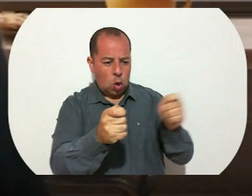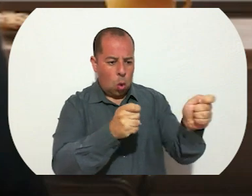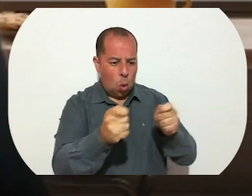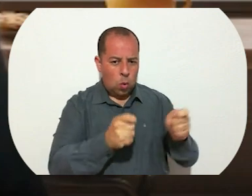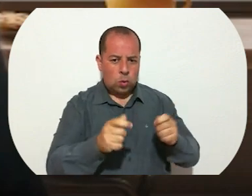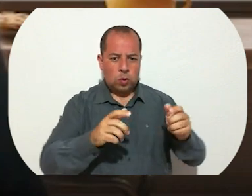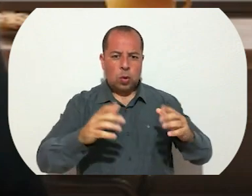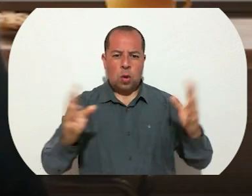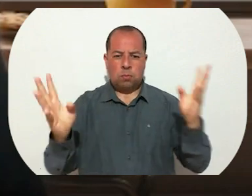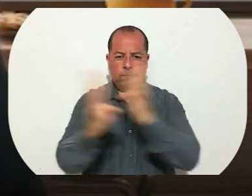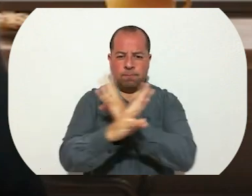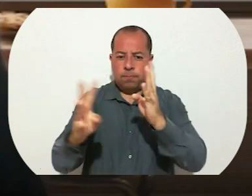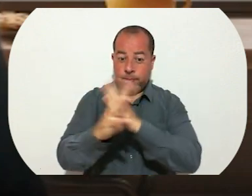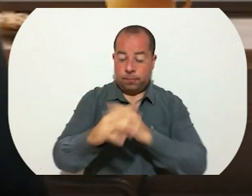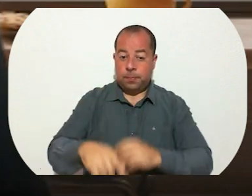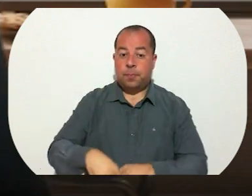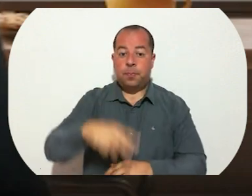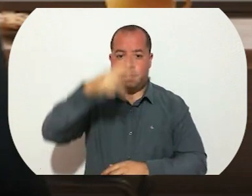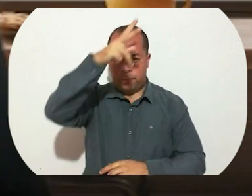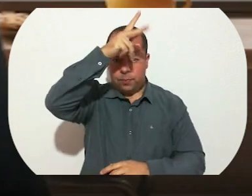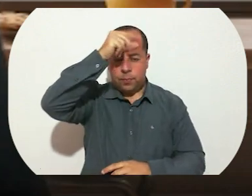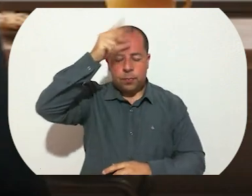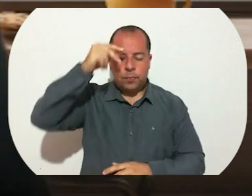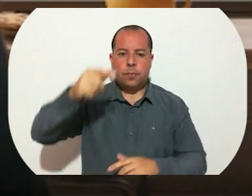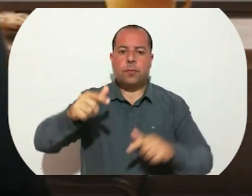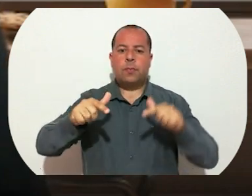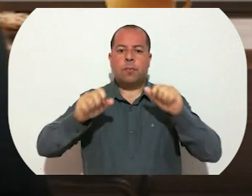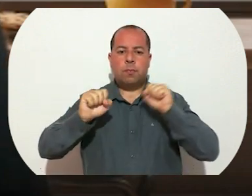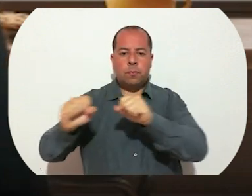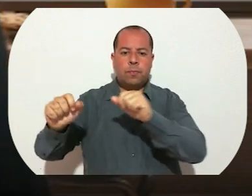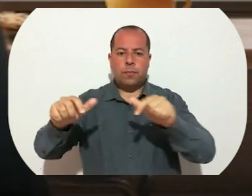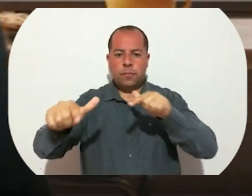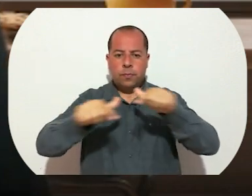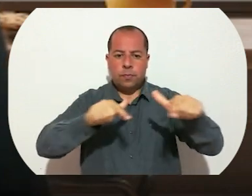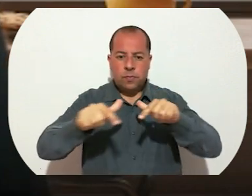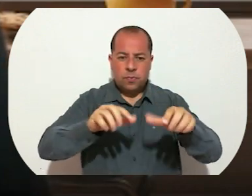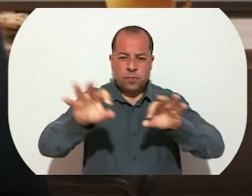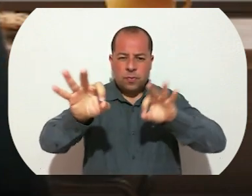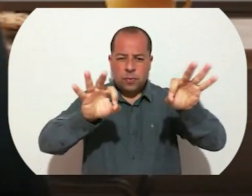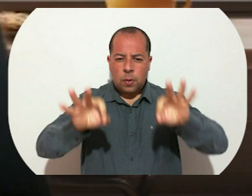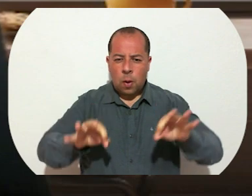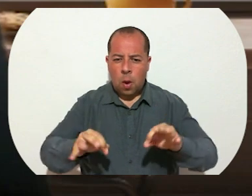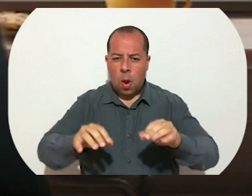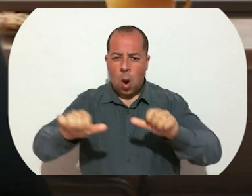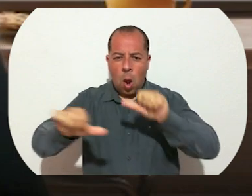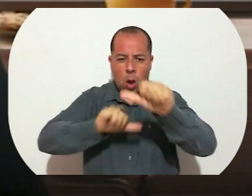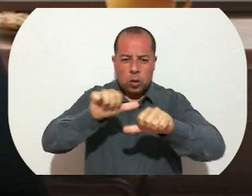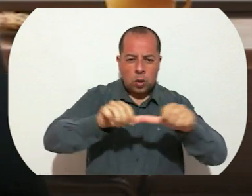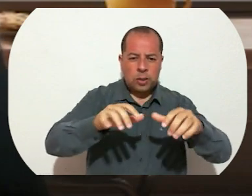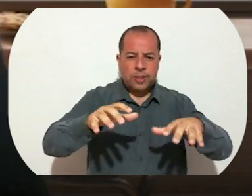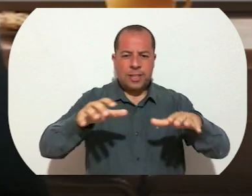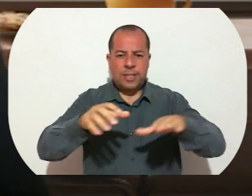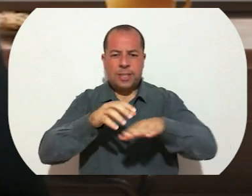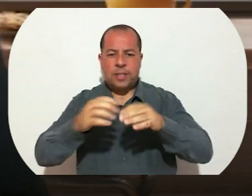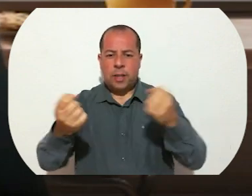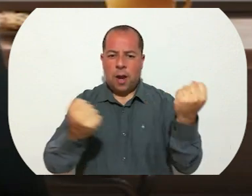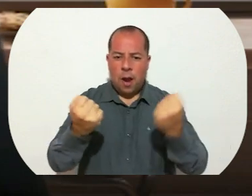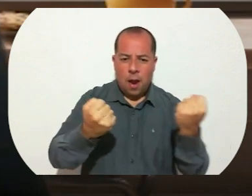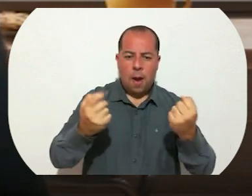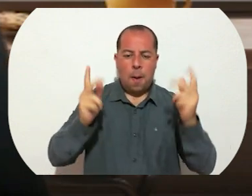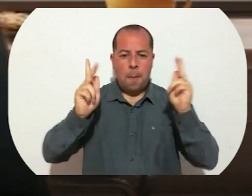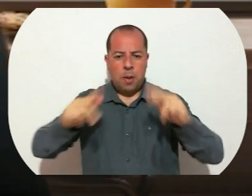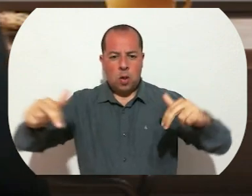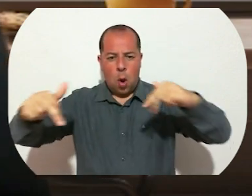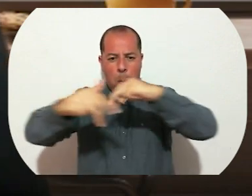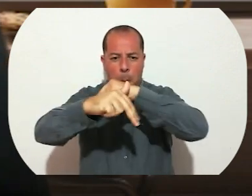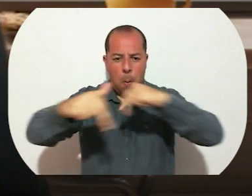e o controle das vias. Em prefeituras, pode trabalhar na organização do fluxo de veículos e de pedestres,